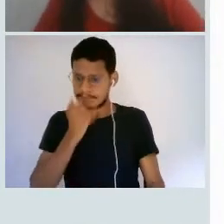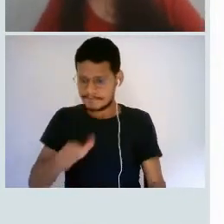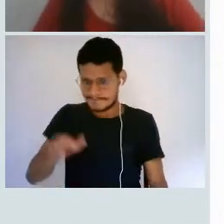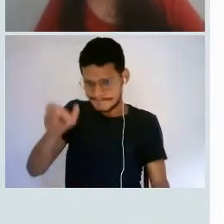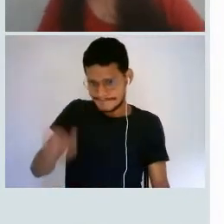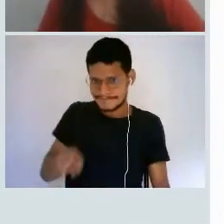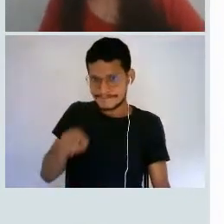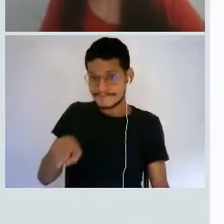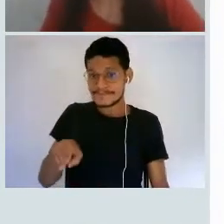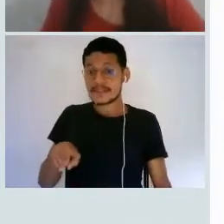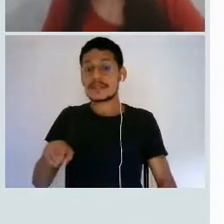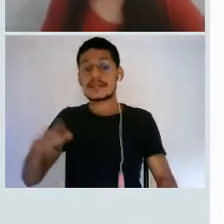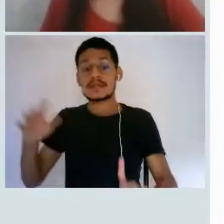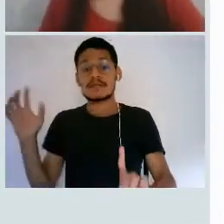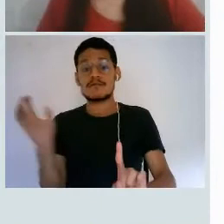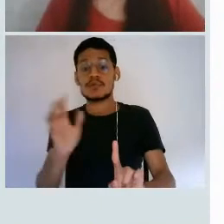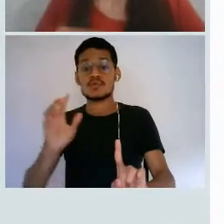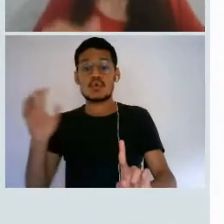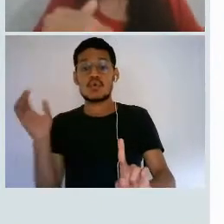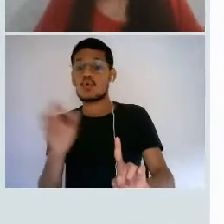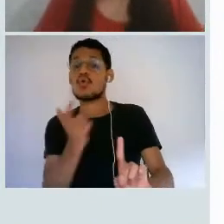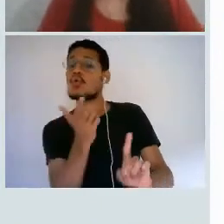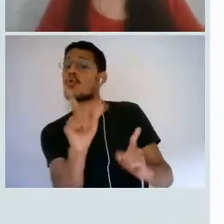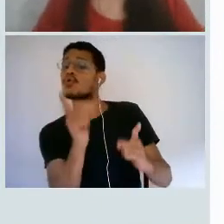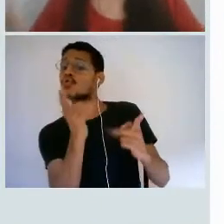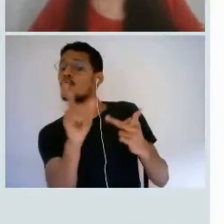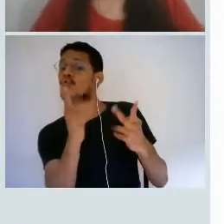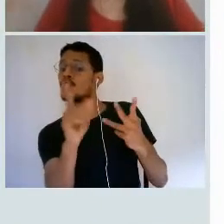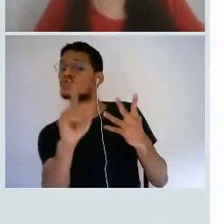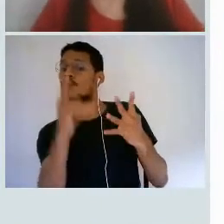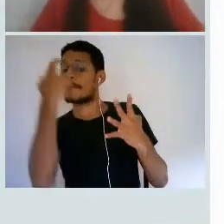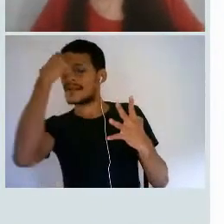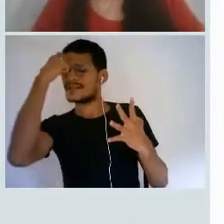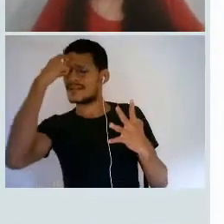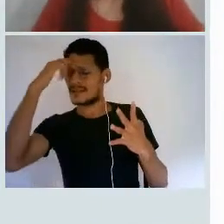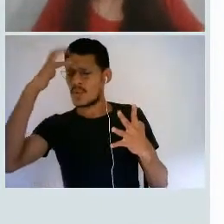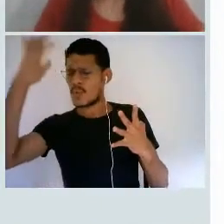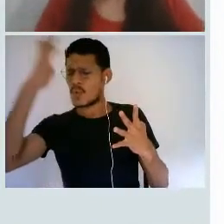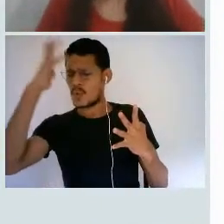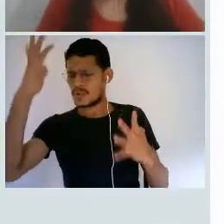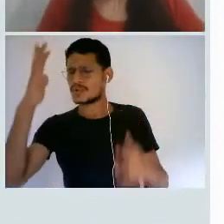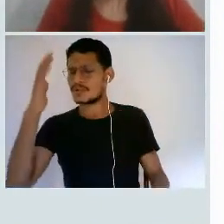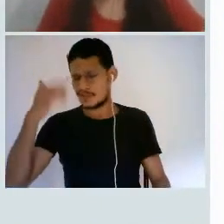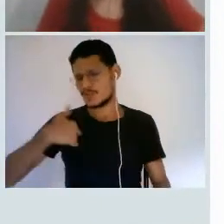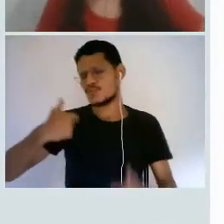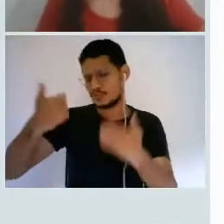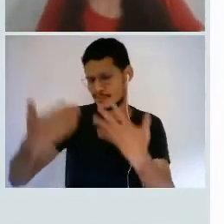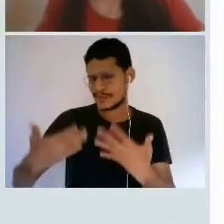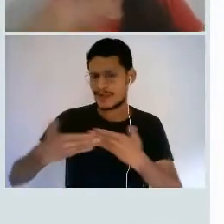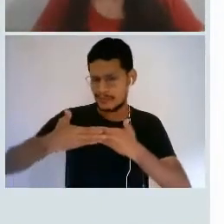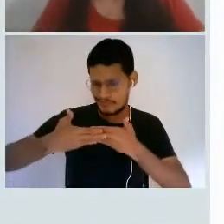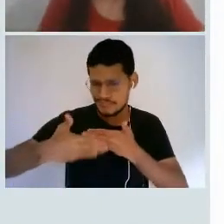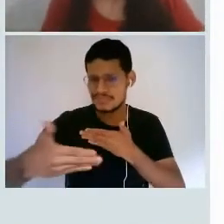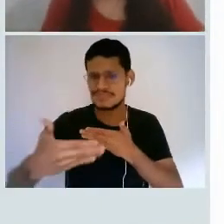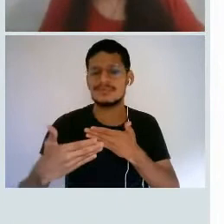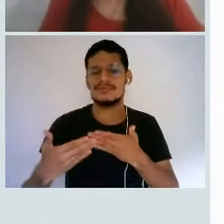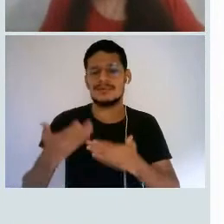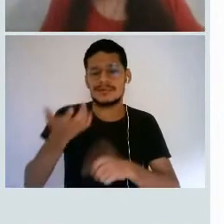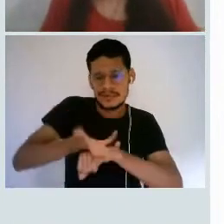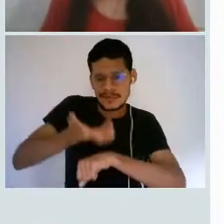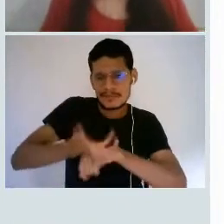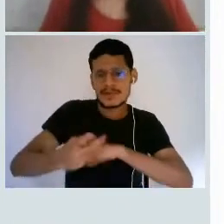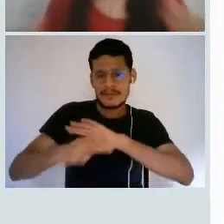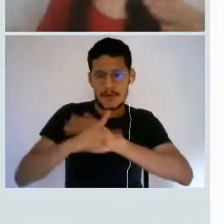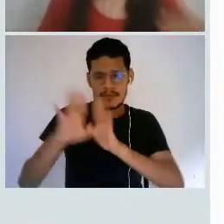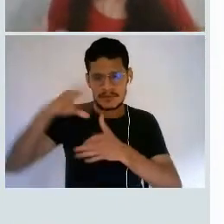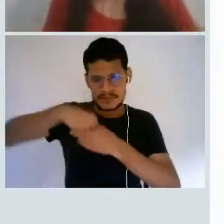influenciou diversos pensadores, que a gente vai ver durante a disciplina de sociologia, com a professora Juliana